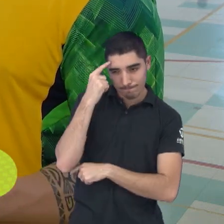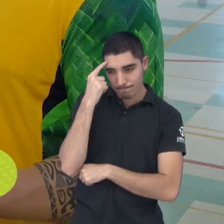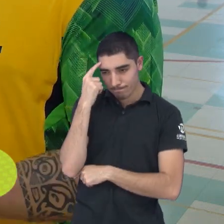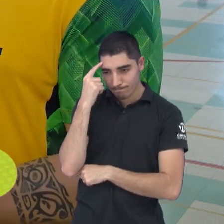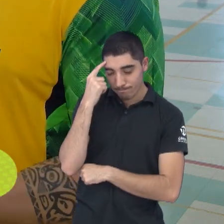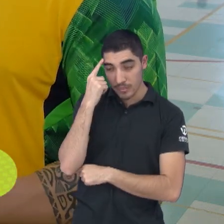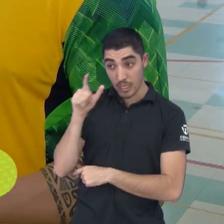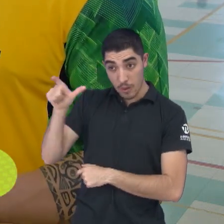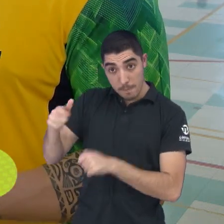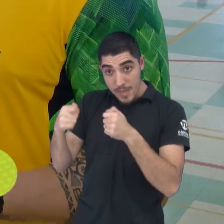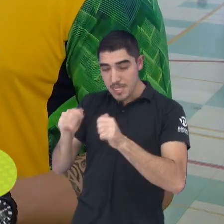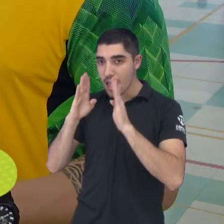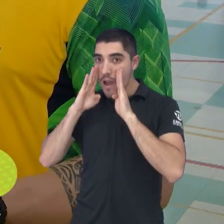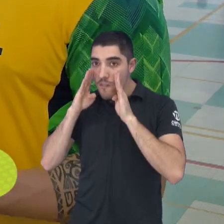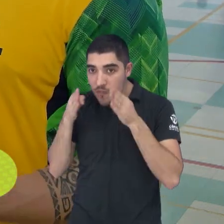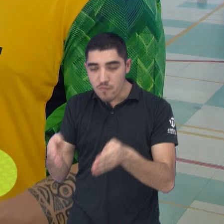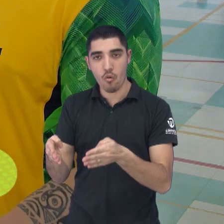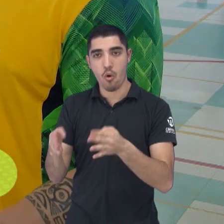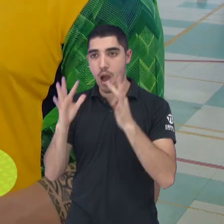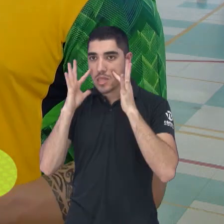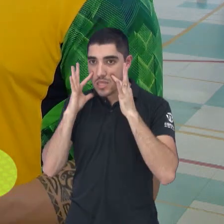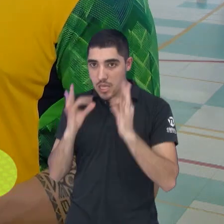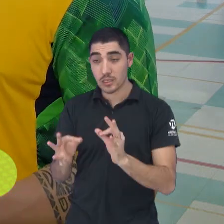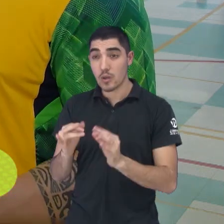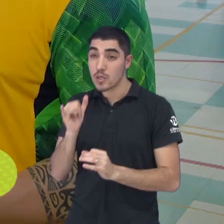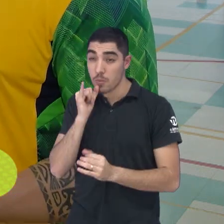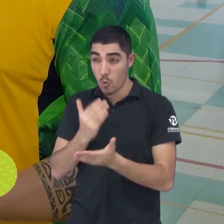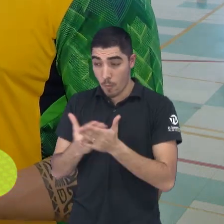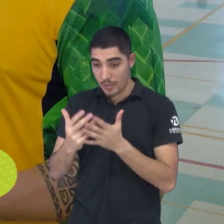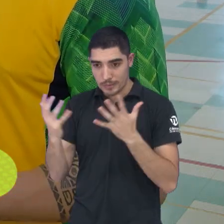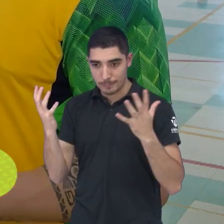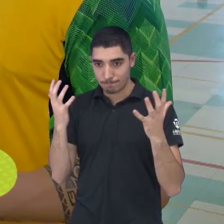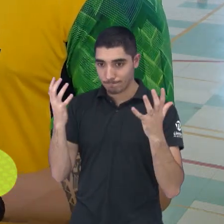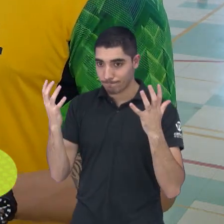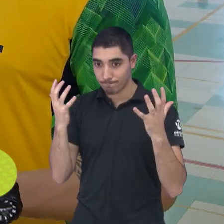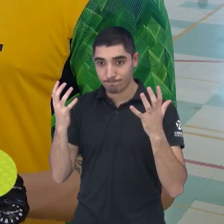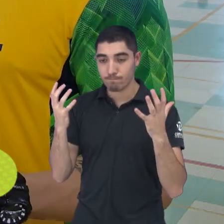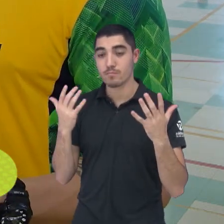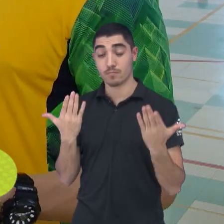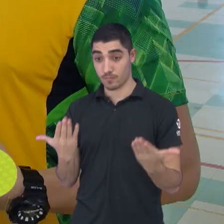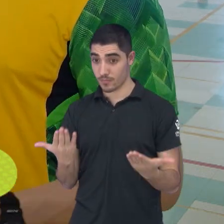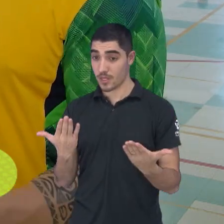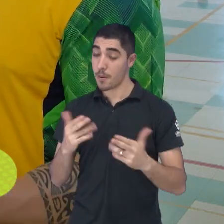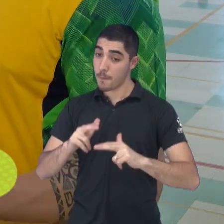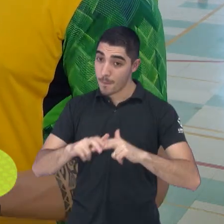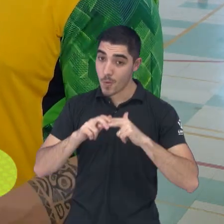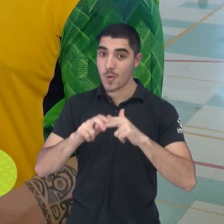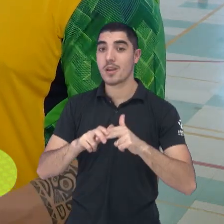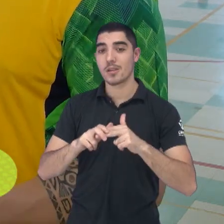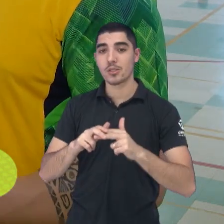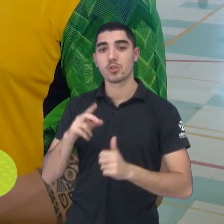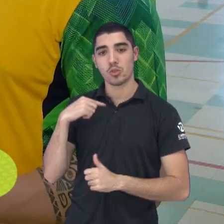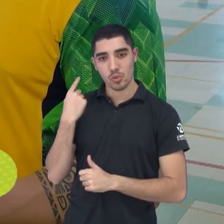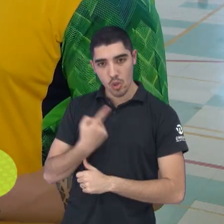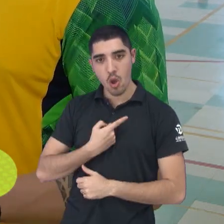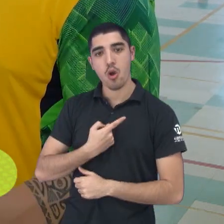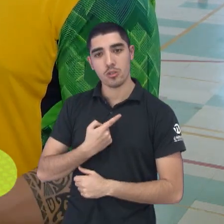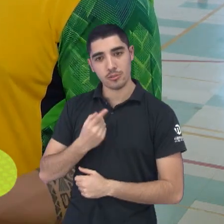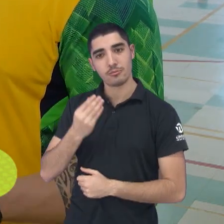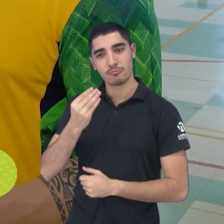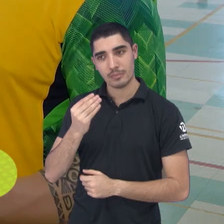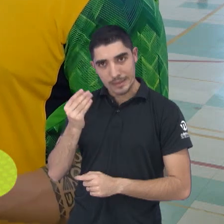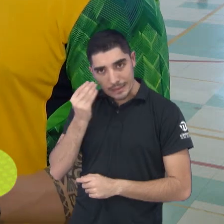estar o mais centrado possível nos momentos de pressão, de tensão. Então a gente acaba atuando de uma forma